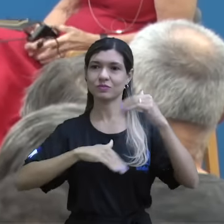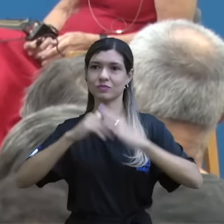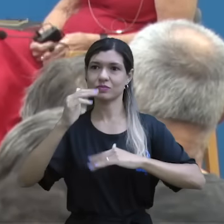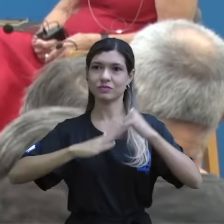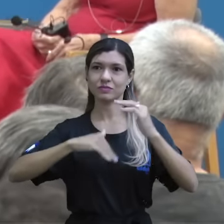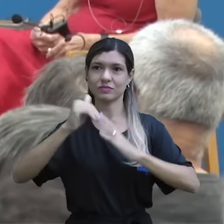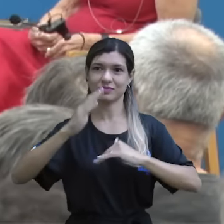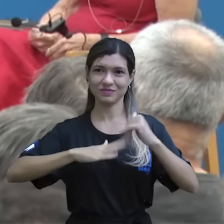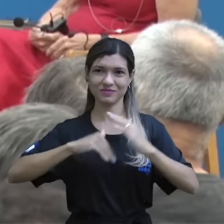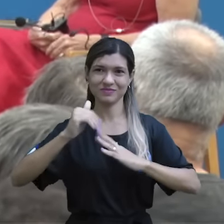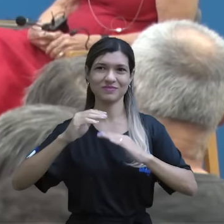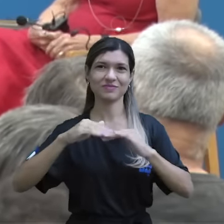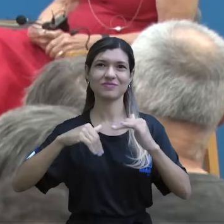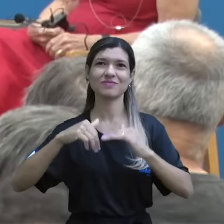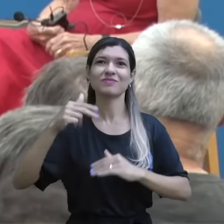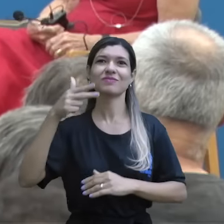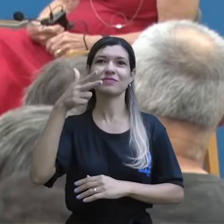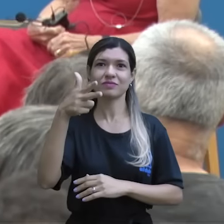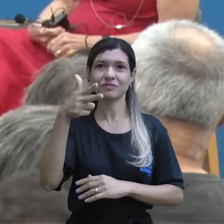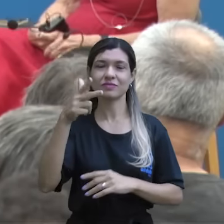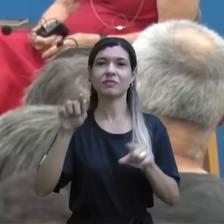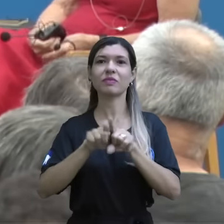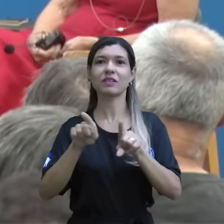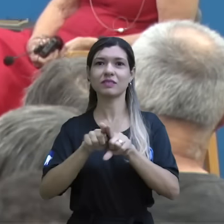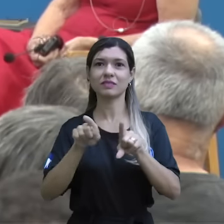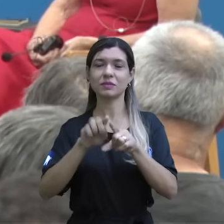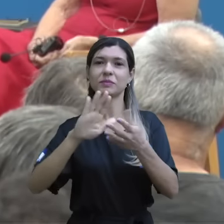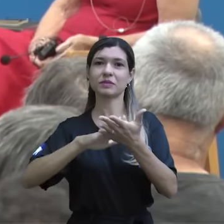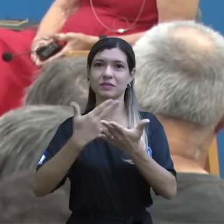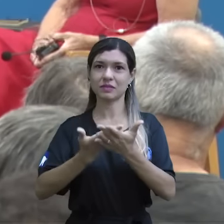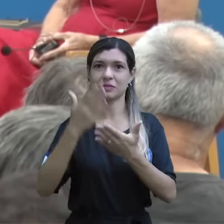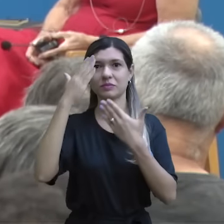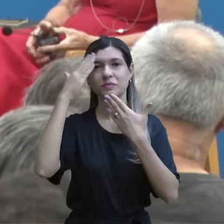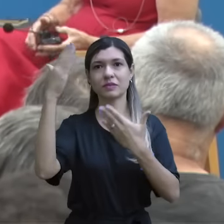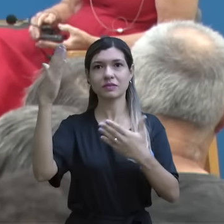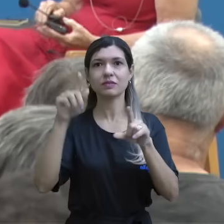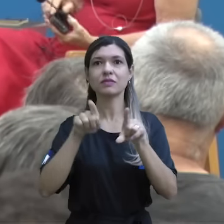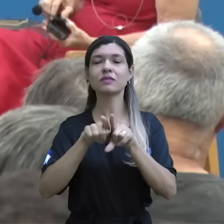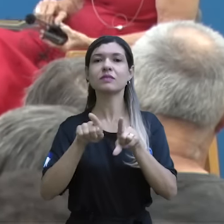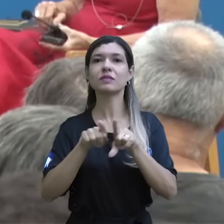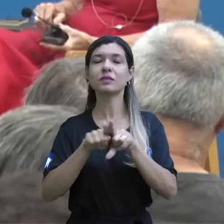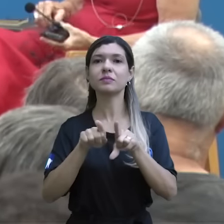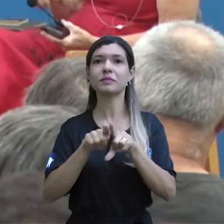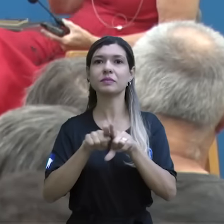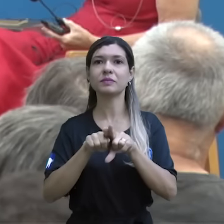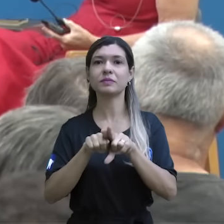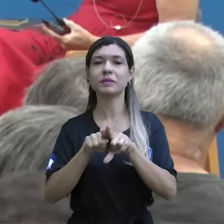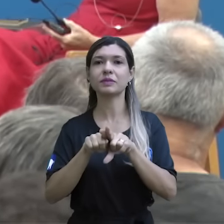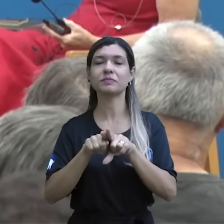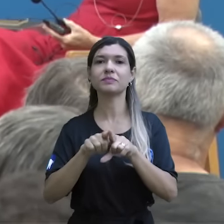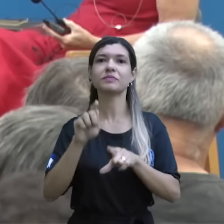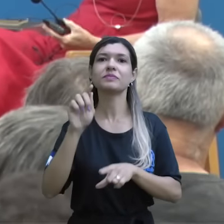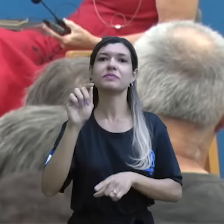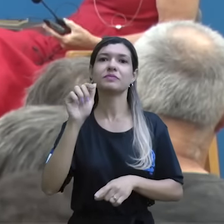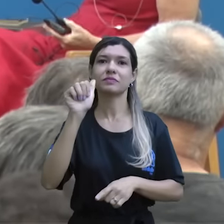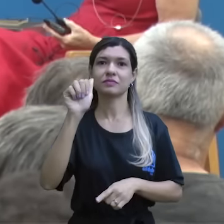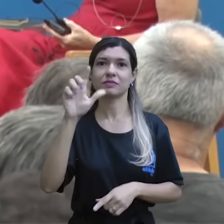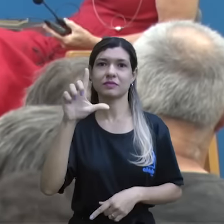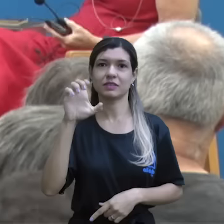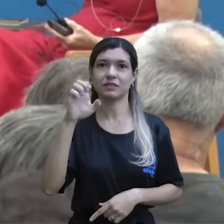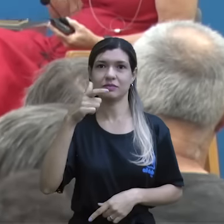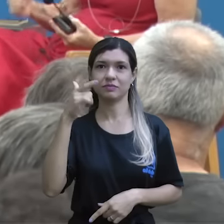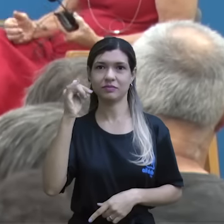pela fotografia, a Dictus pela programação visual e assessoria das redes sociais, e a Dedicata pela assessoria